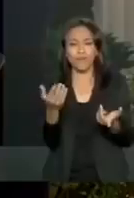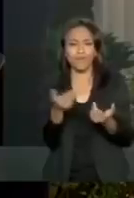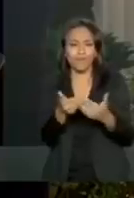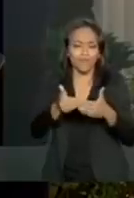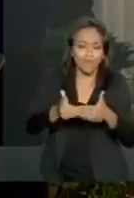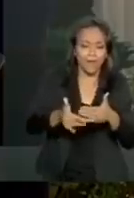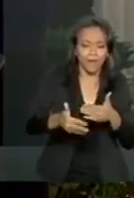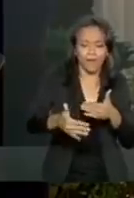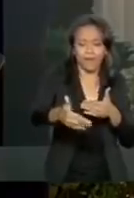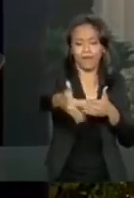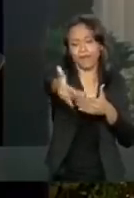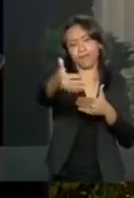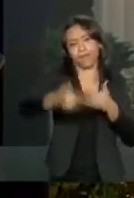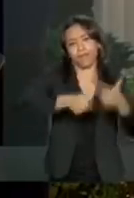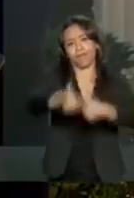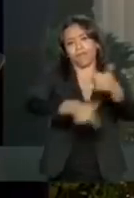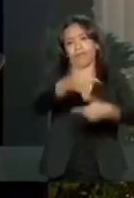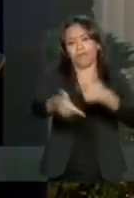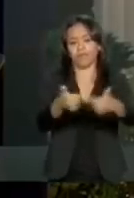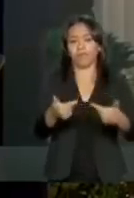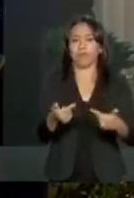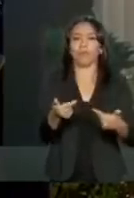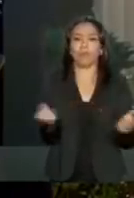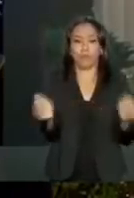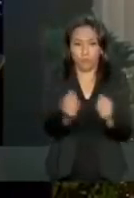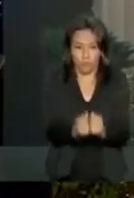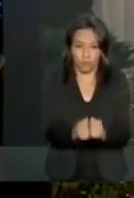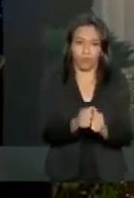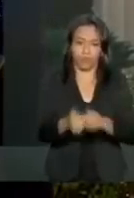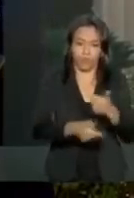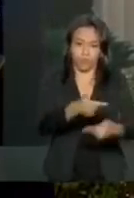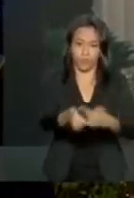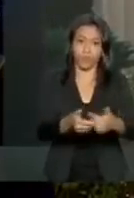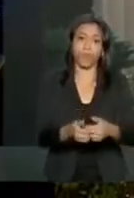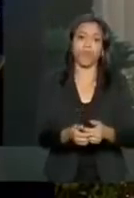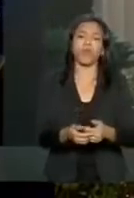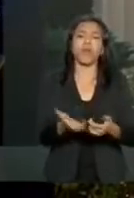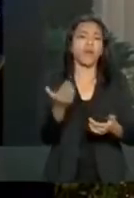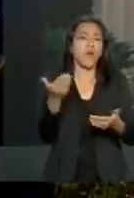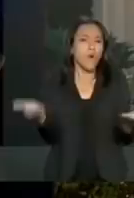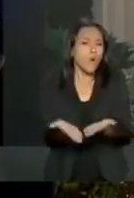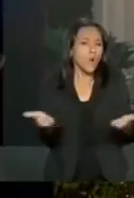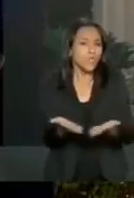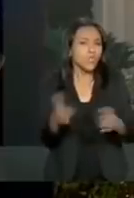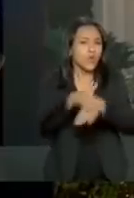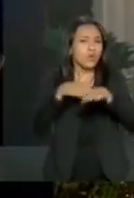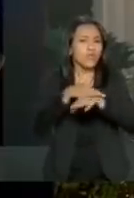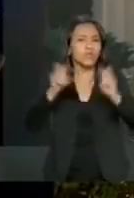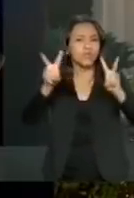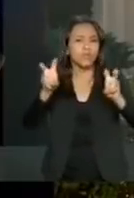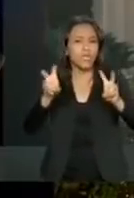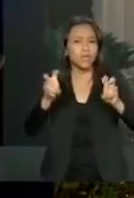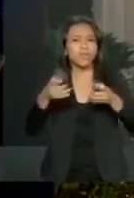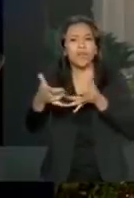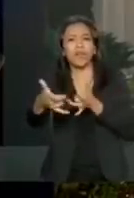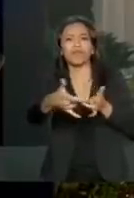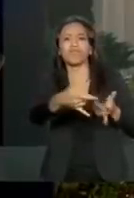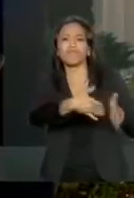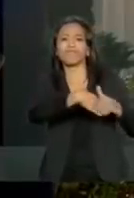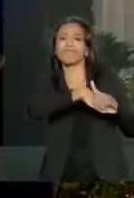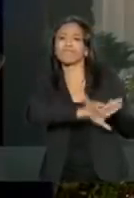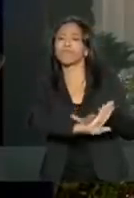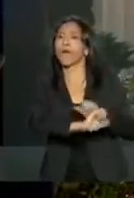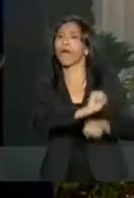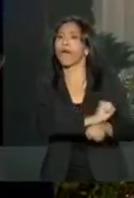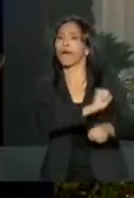Unidos. Hoje, destravamos assuntos que já estavam na pauta há décadas e abrimos